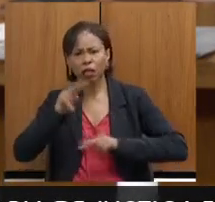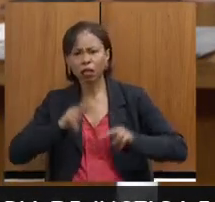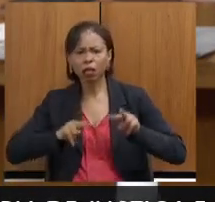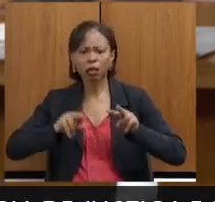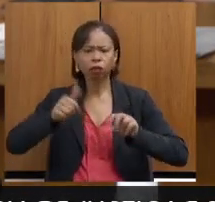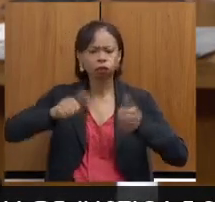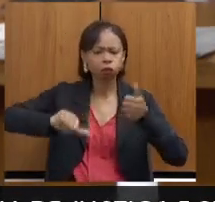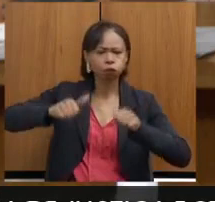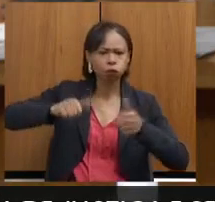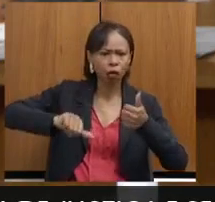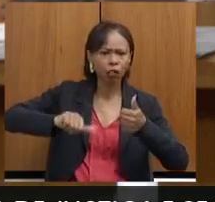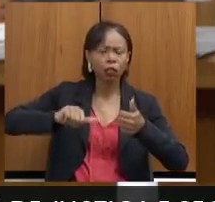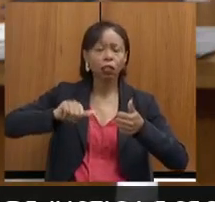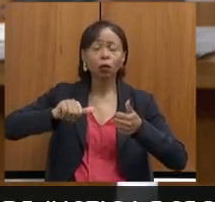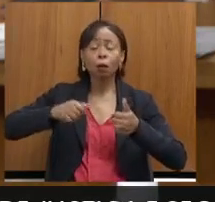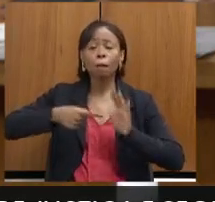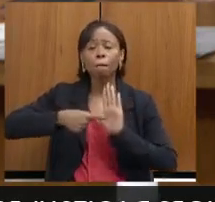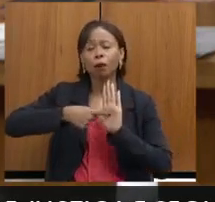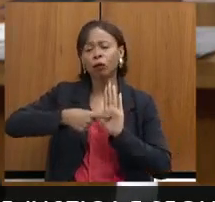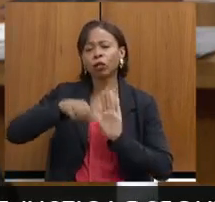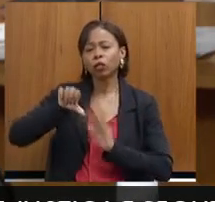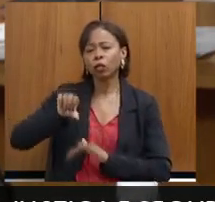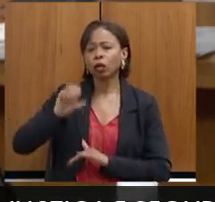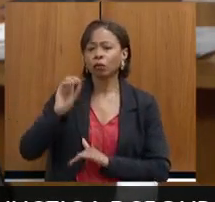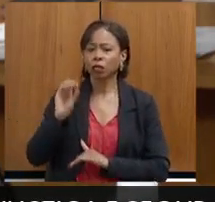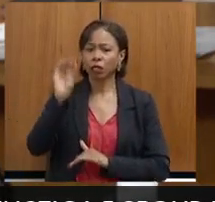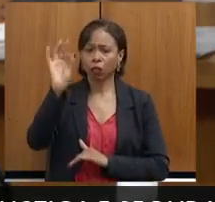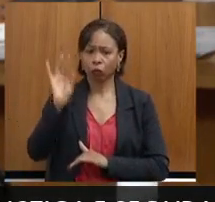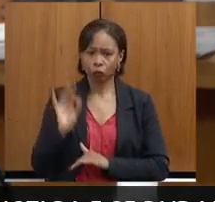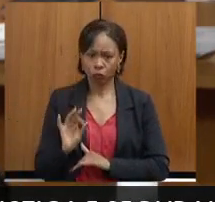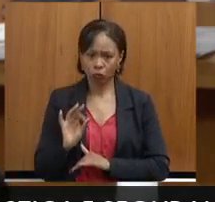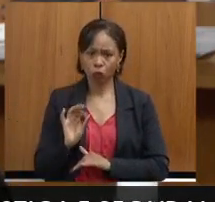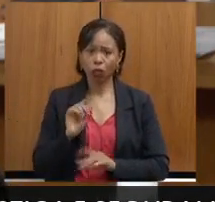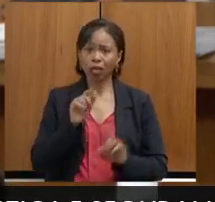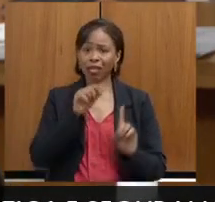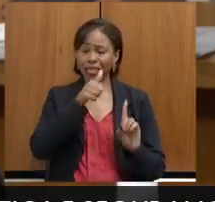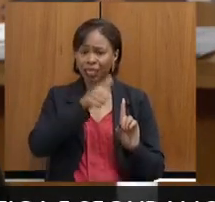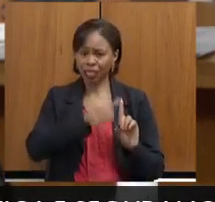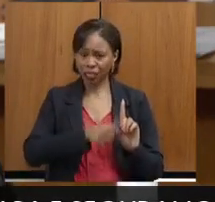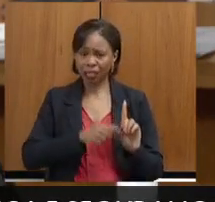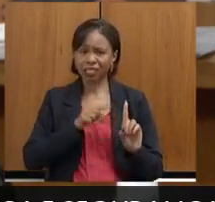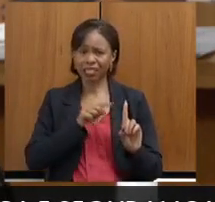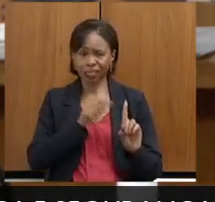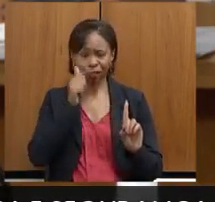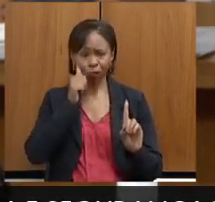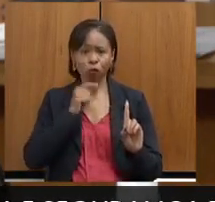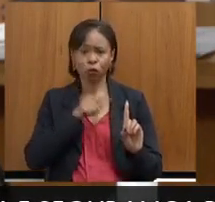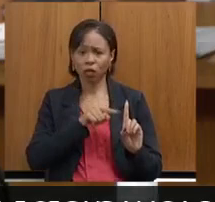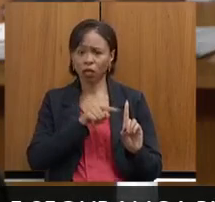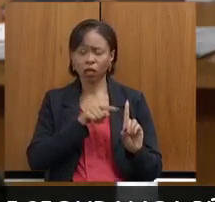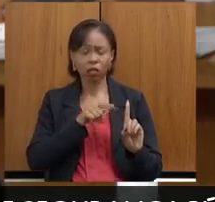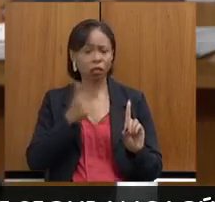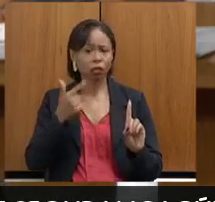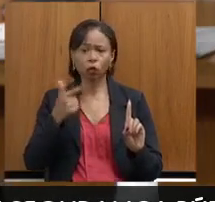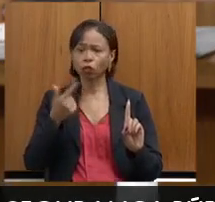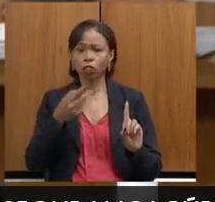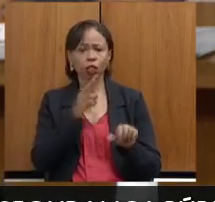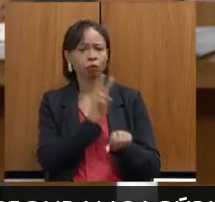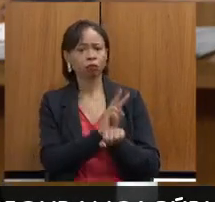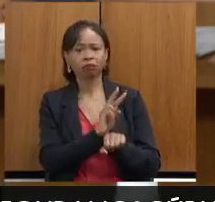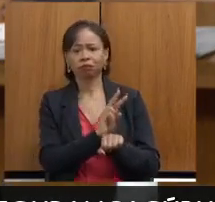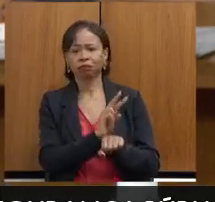dados que noventa porcento destas vítimas não tinham medida protetiva